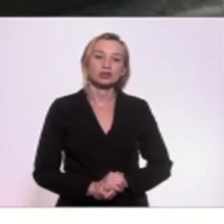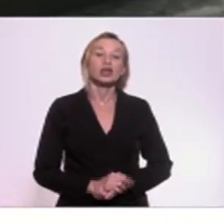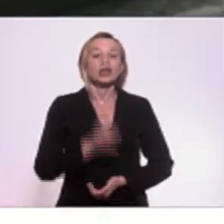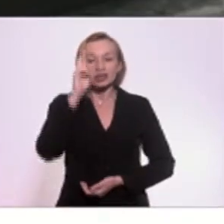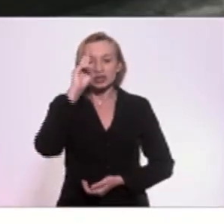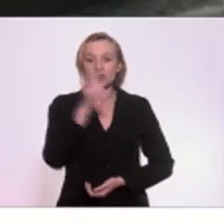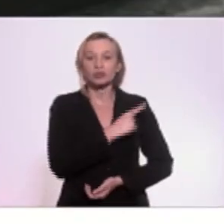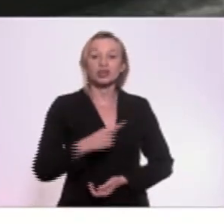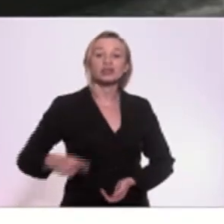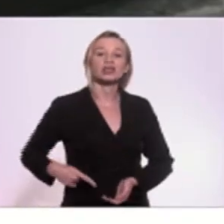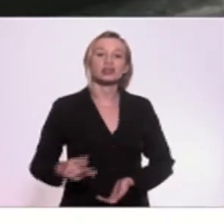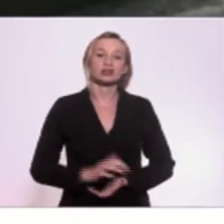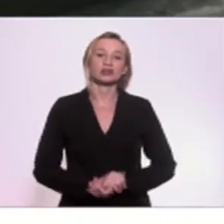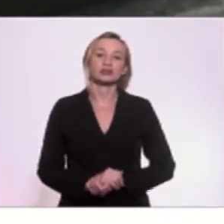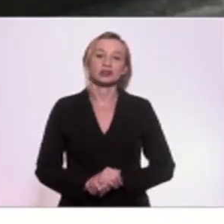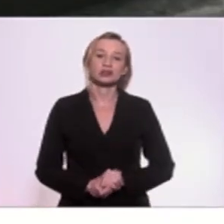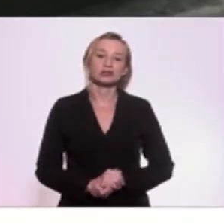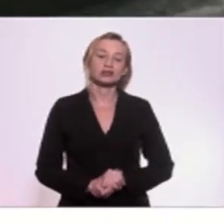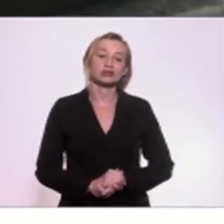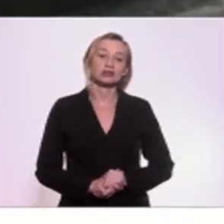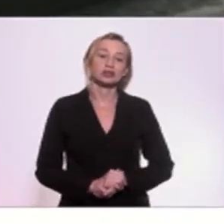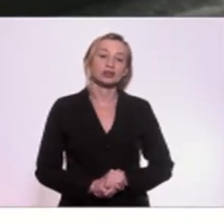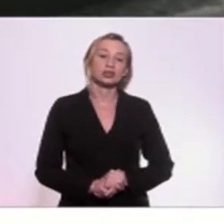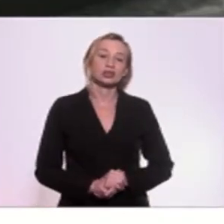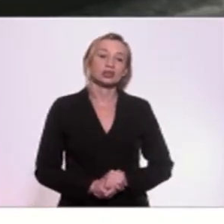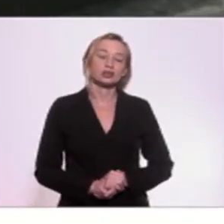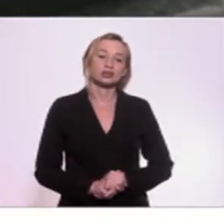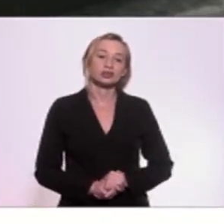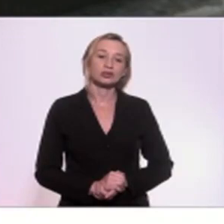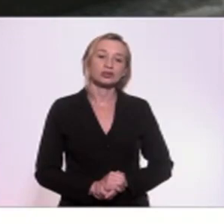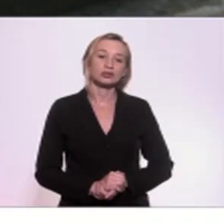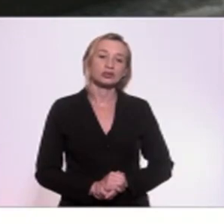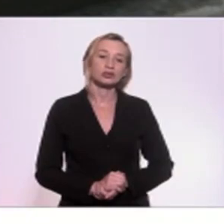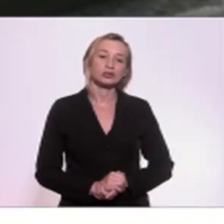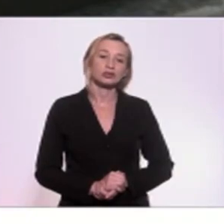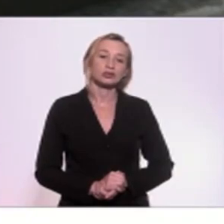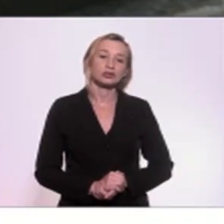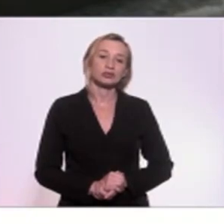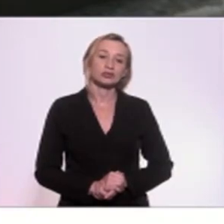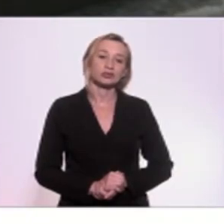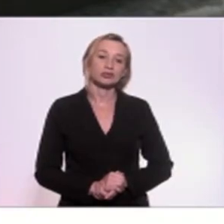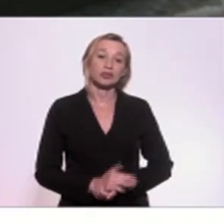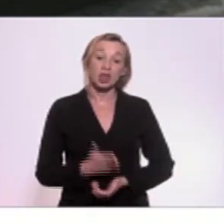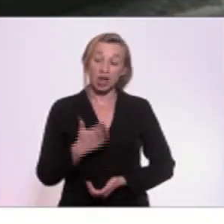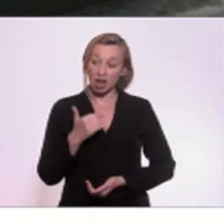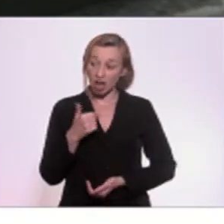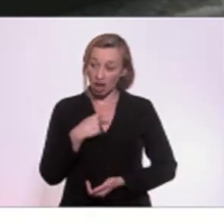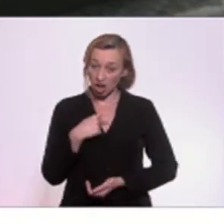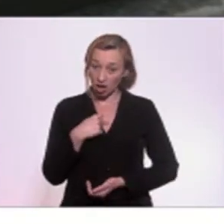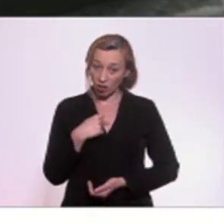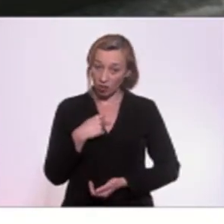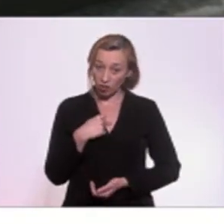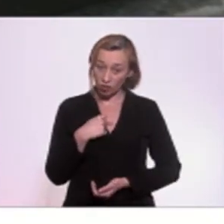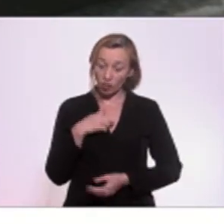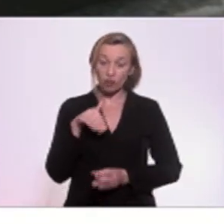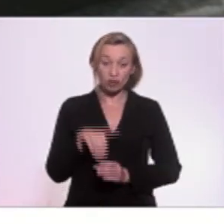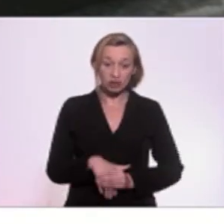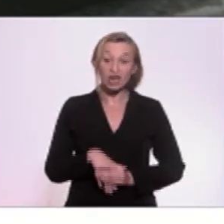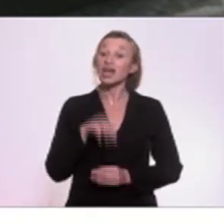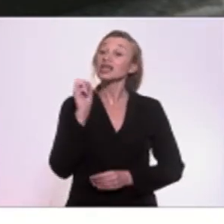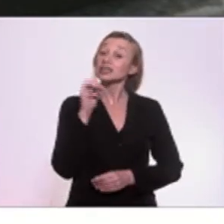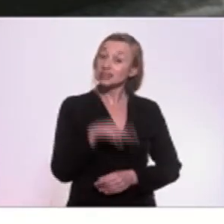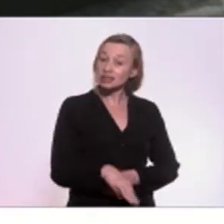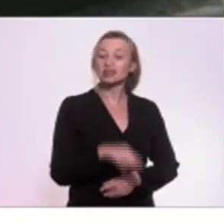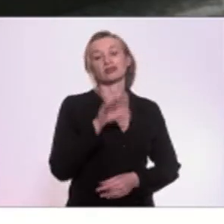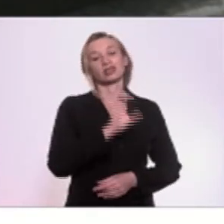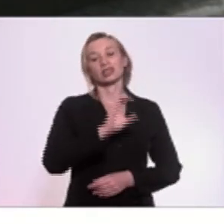Senhor presidente, no mérito, eu vou votar favorável ao